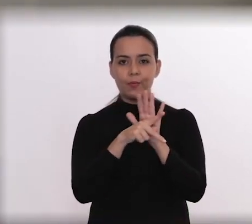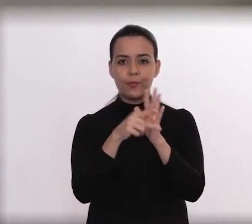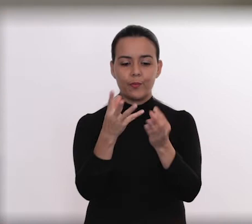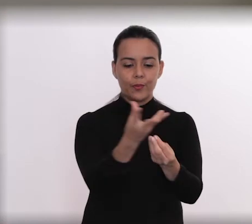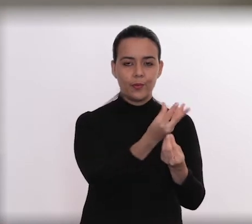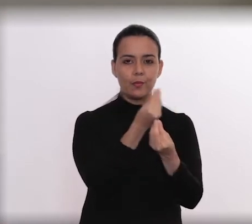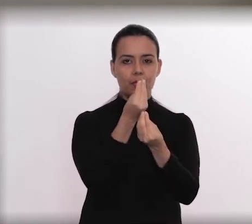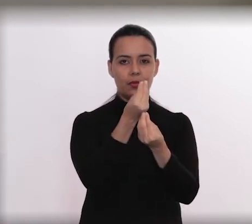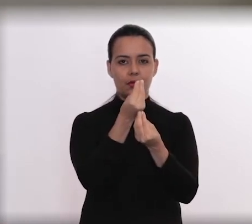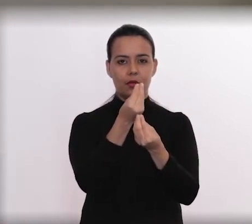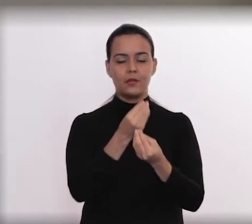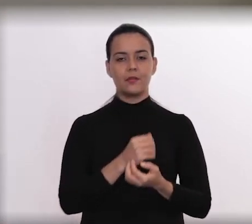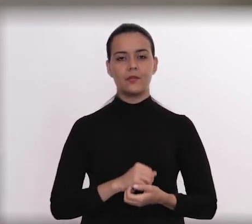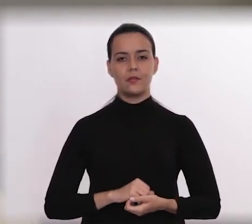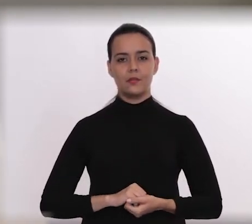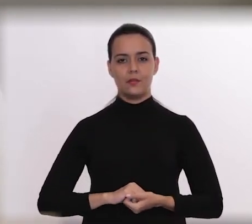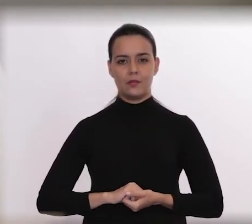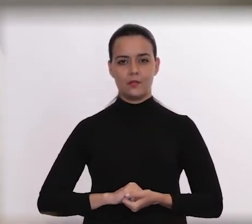período também.